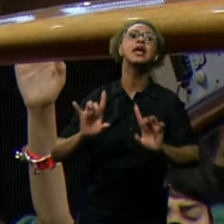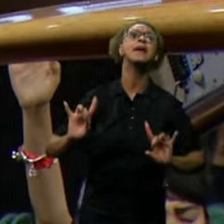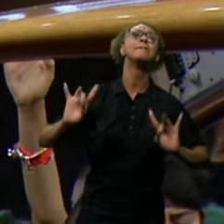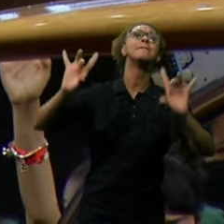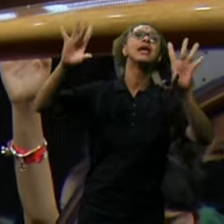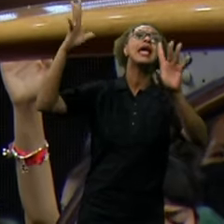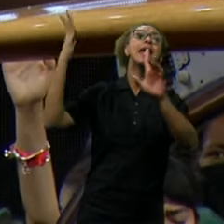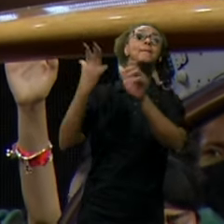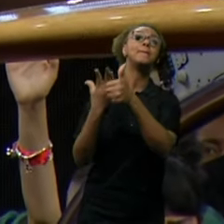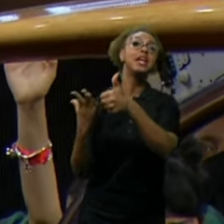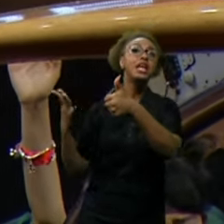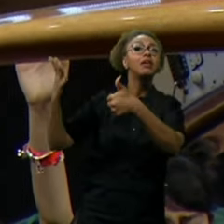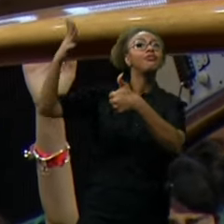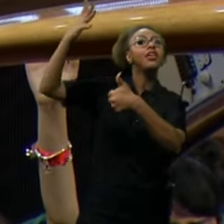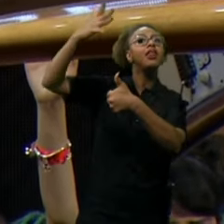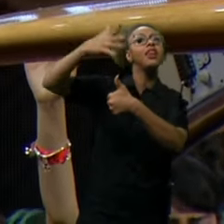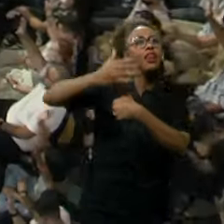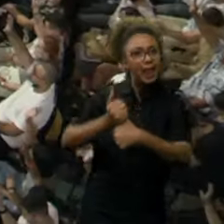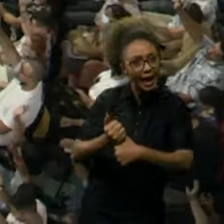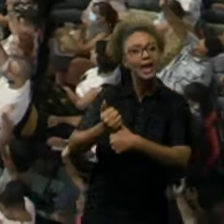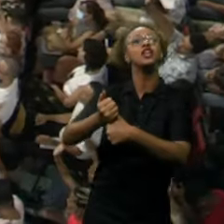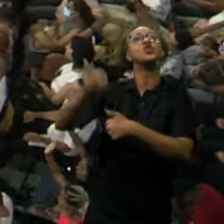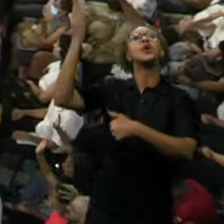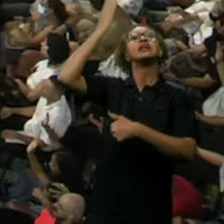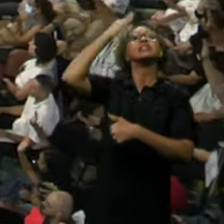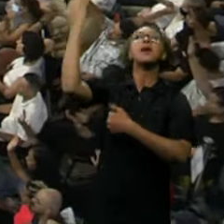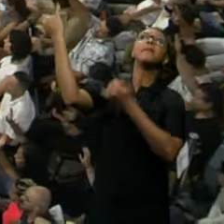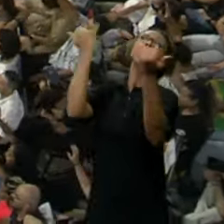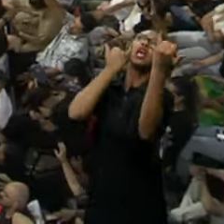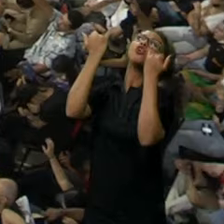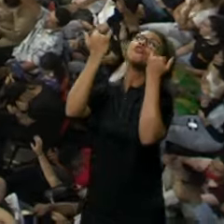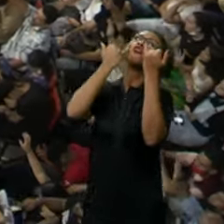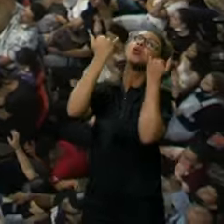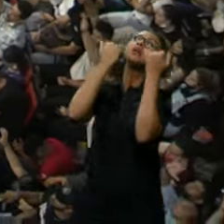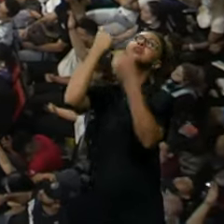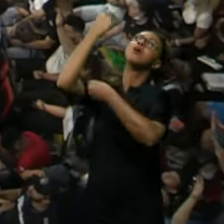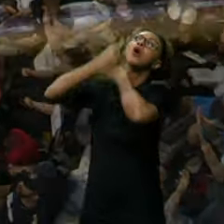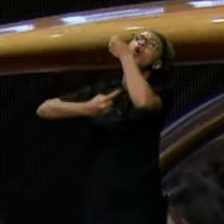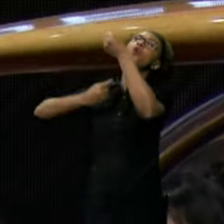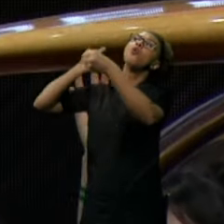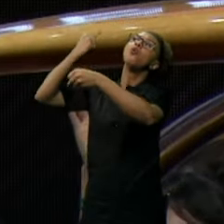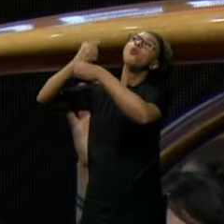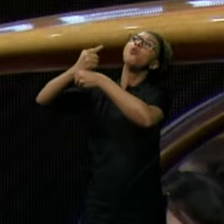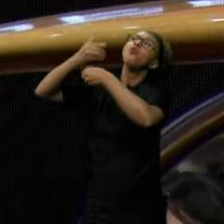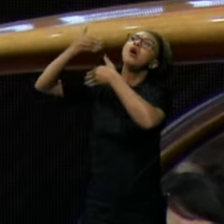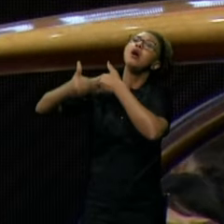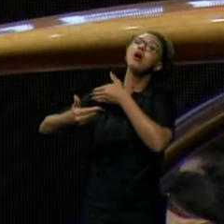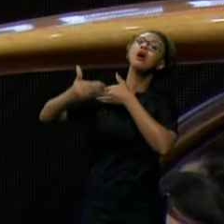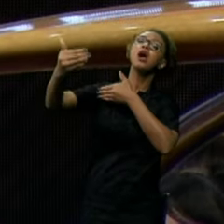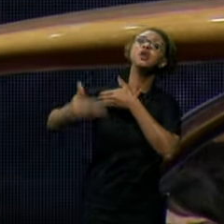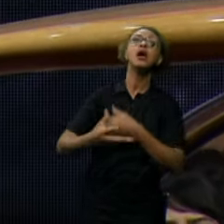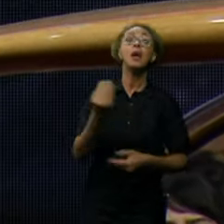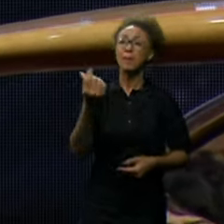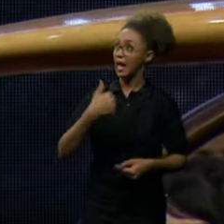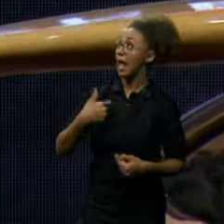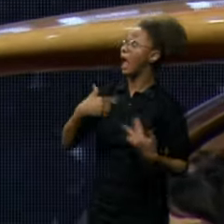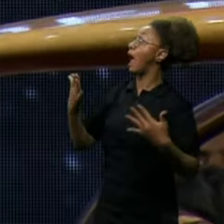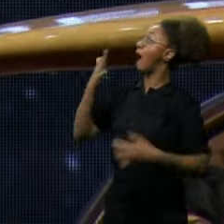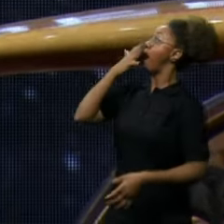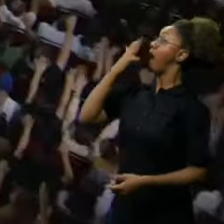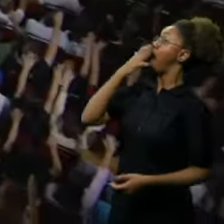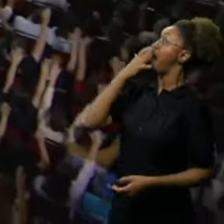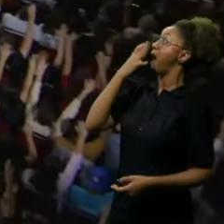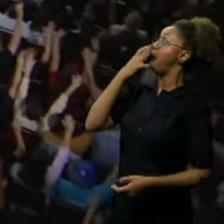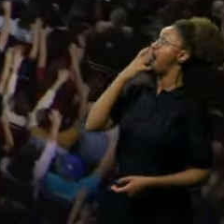e você vai ter informação antecipada viu mano para quê E aí eu ficar surpreendido